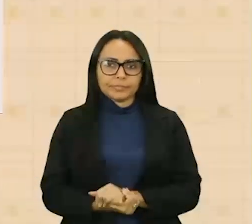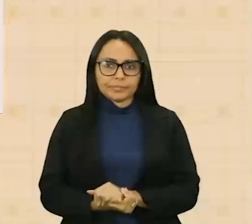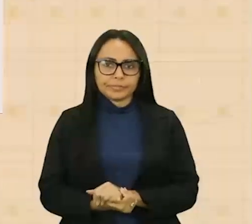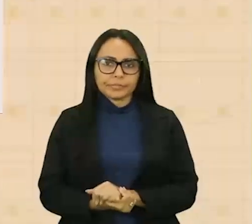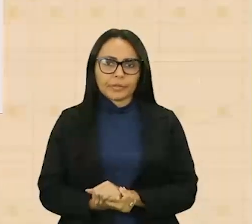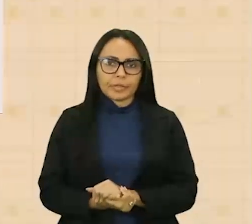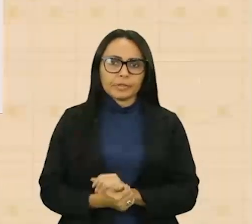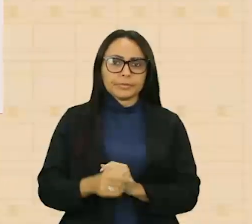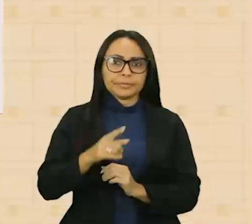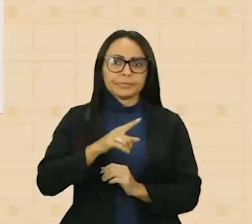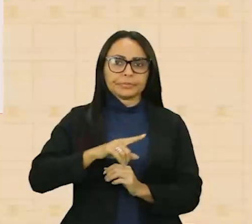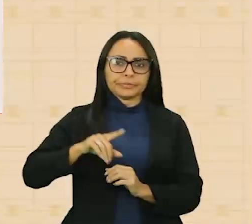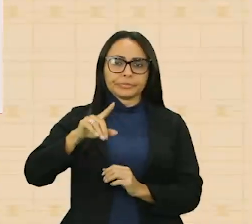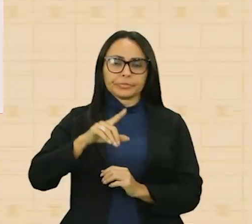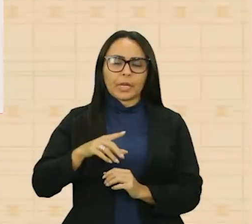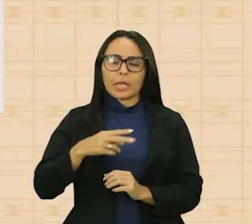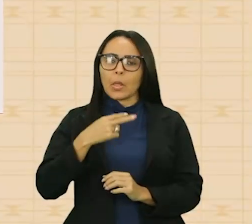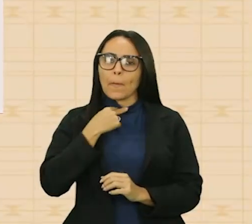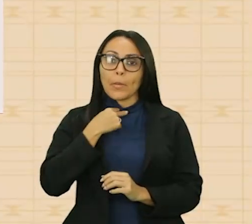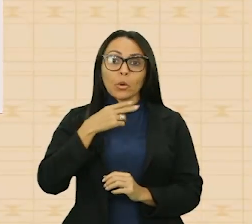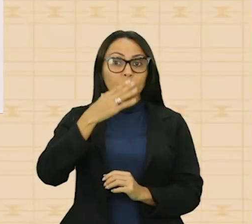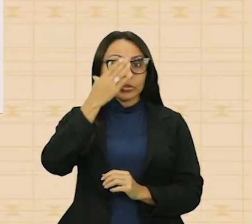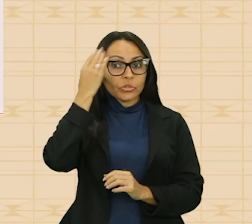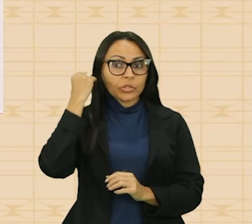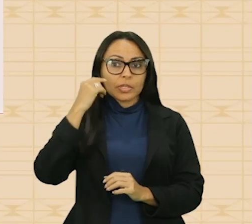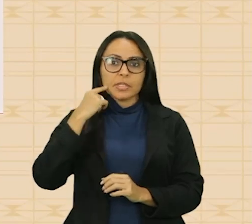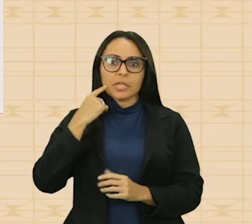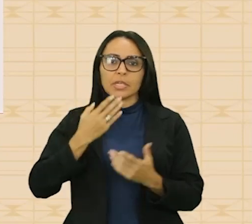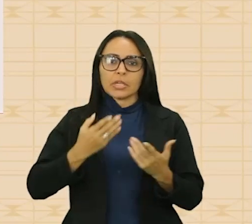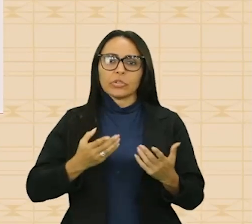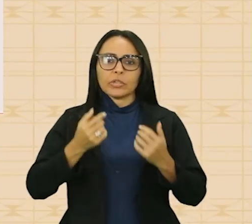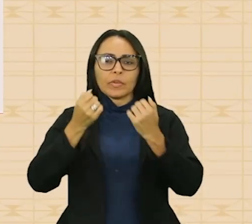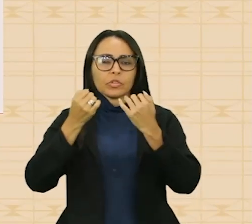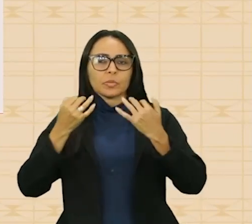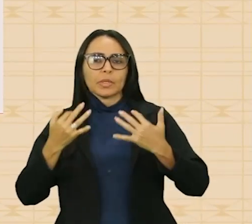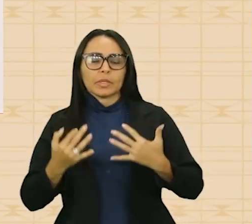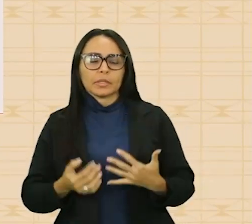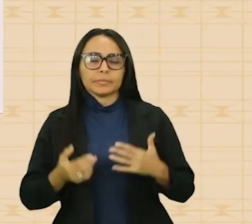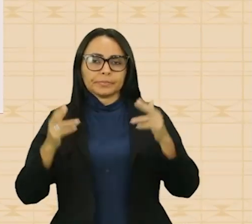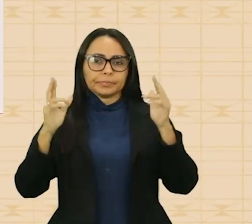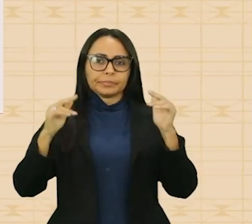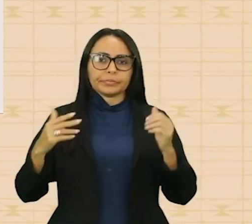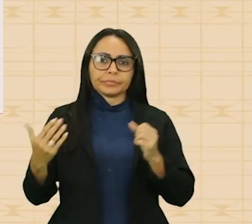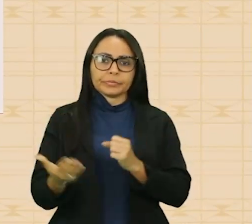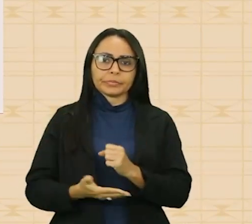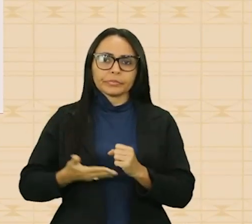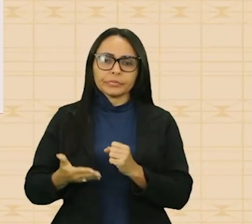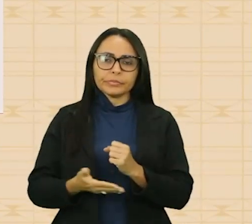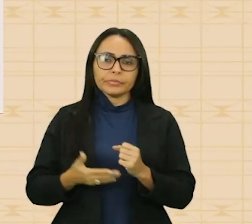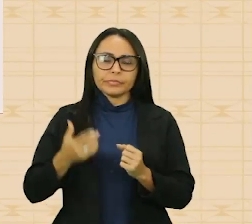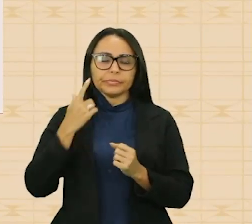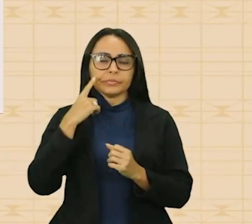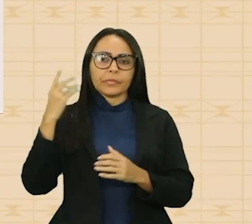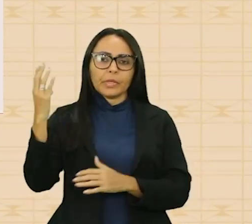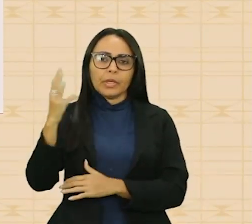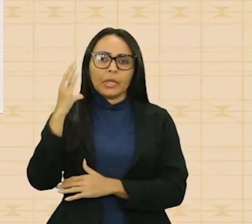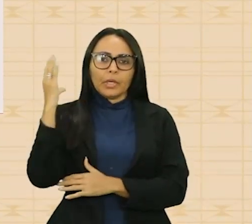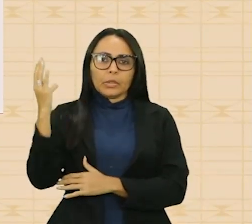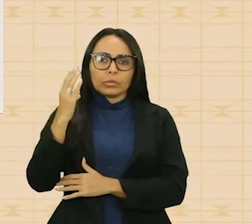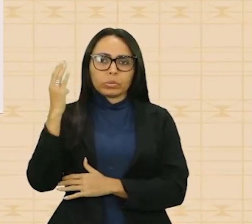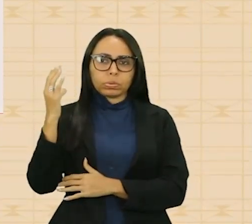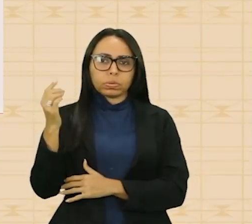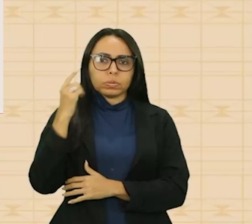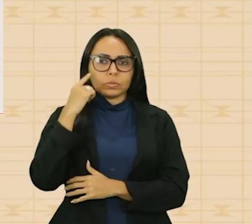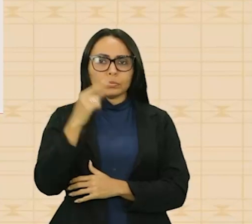claro, a gente não poderia esquecer, a gente vai tratar aqui de assuntos básicos relativos à climatologia, aquilo que